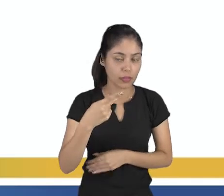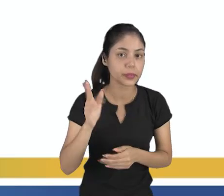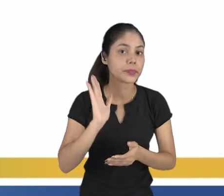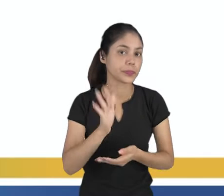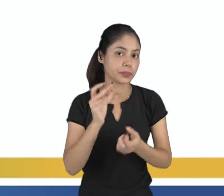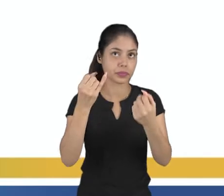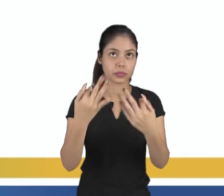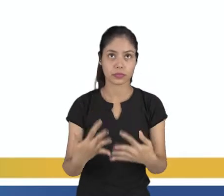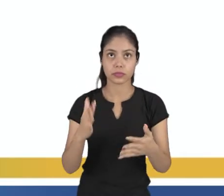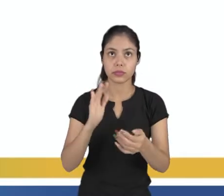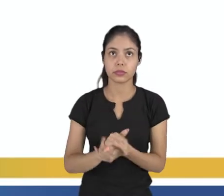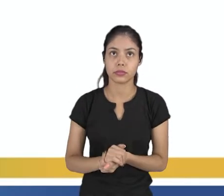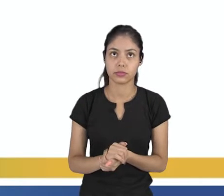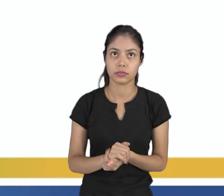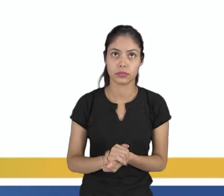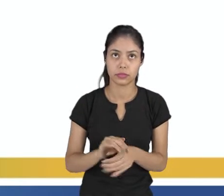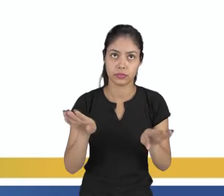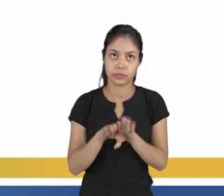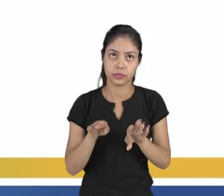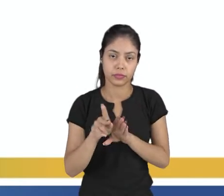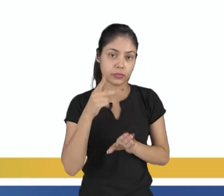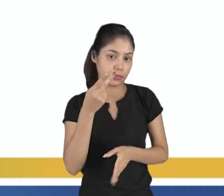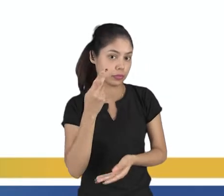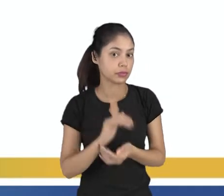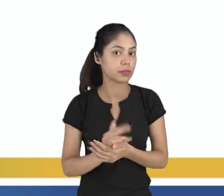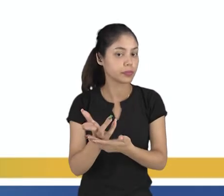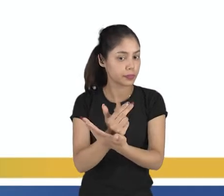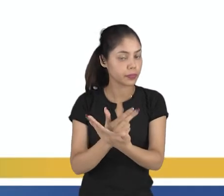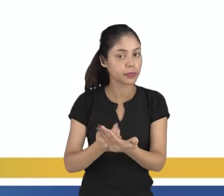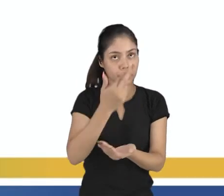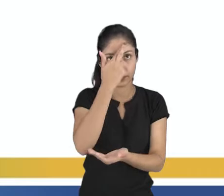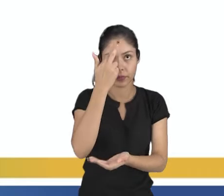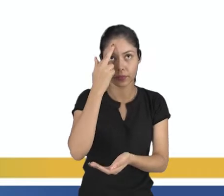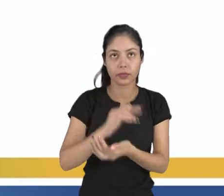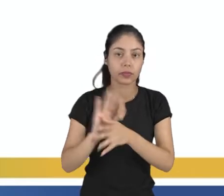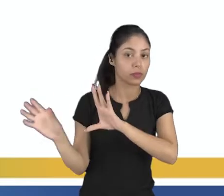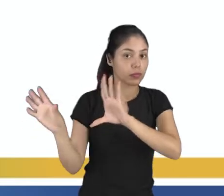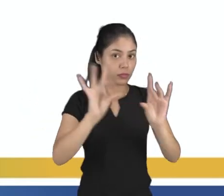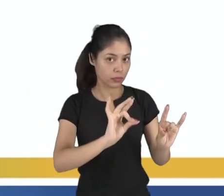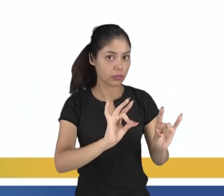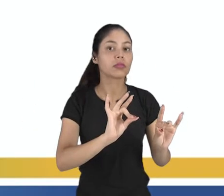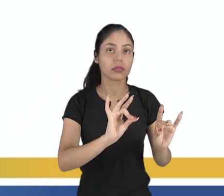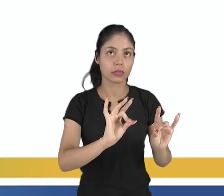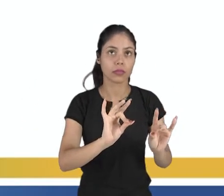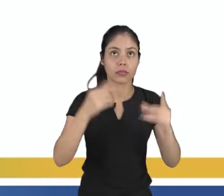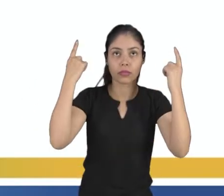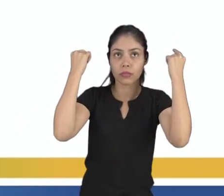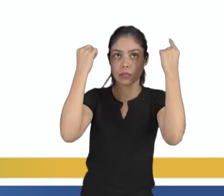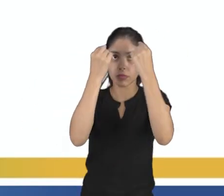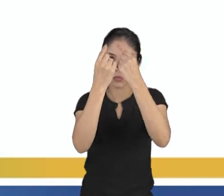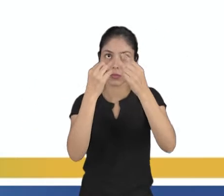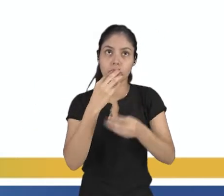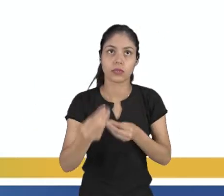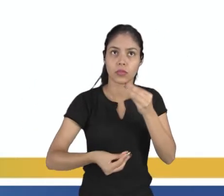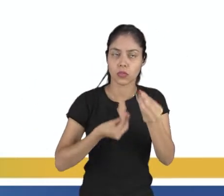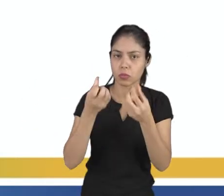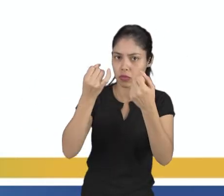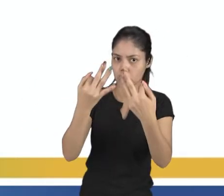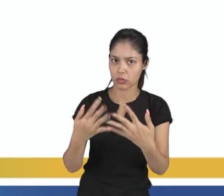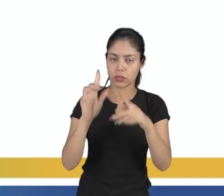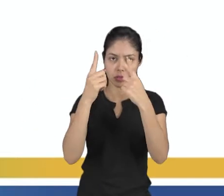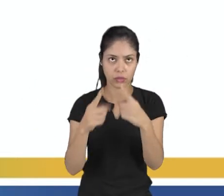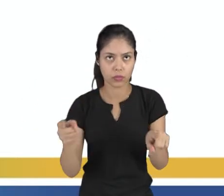isso. Todas as vezes que nós falamos sobre a história da arte, nós nos remetemos à Grécia. A forma como a música é